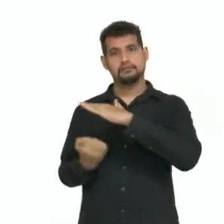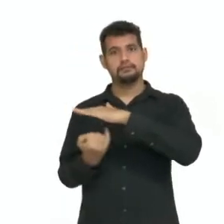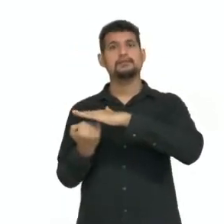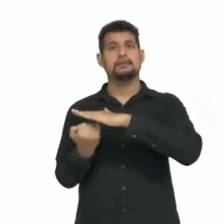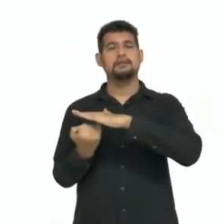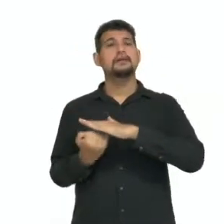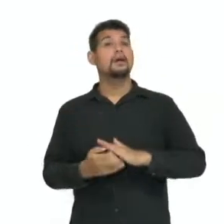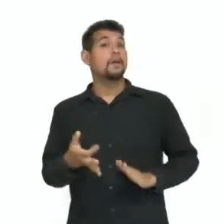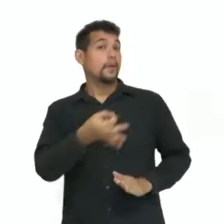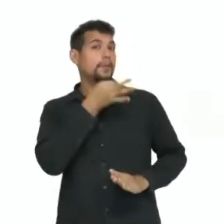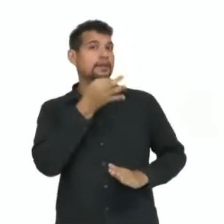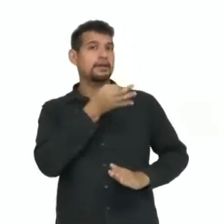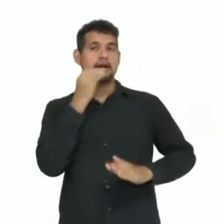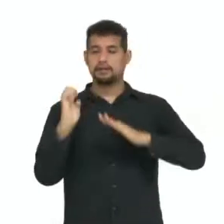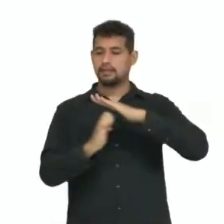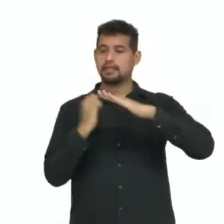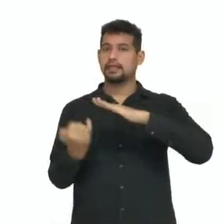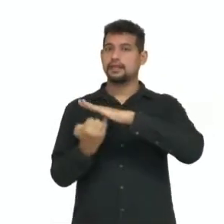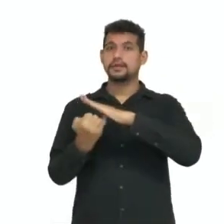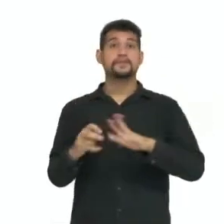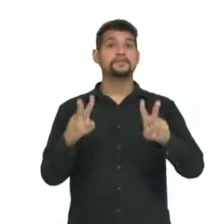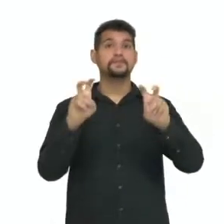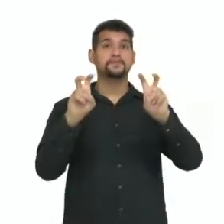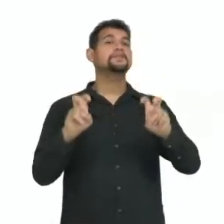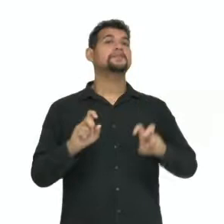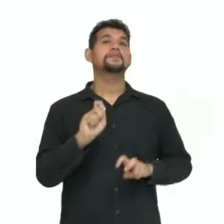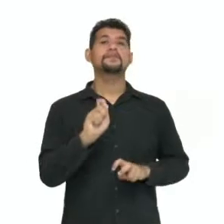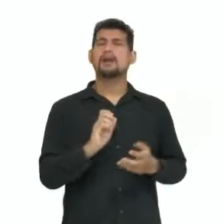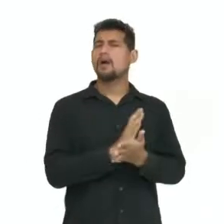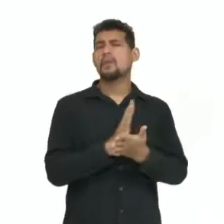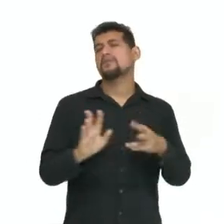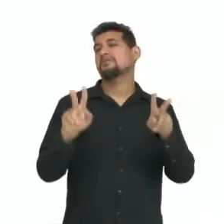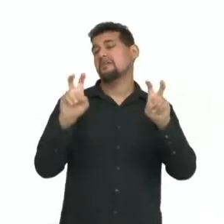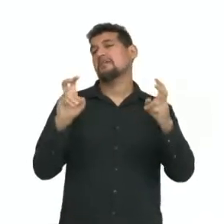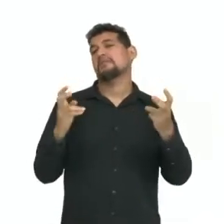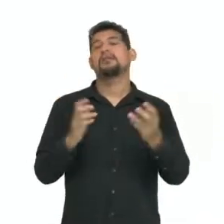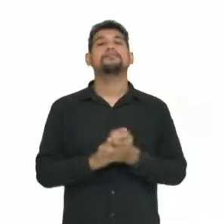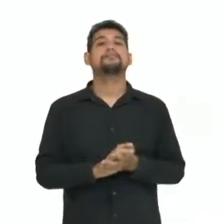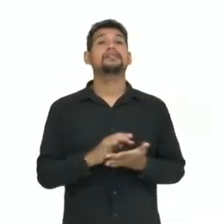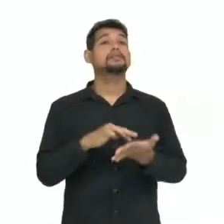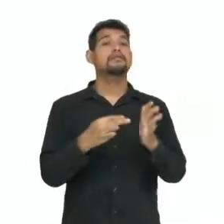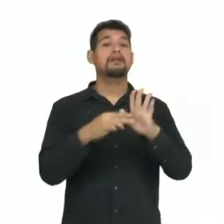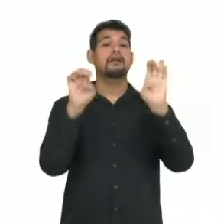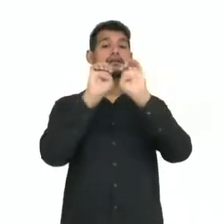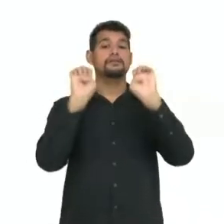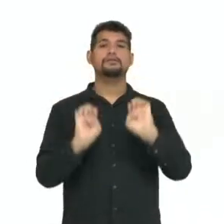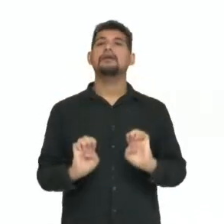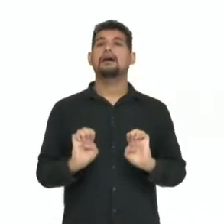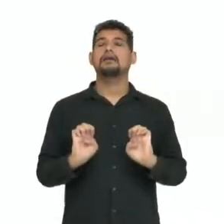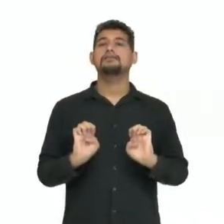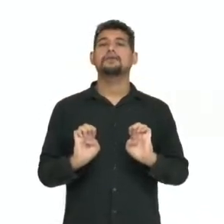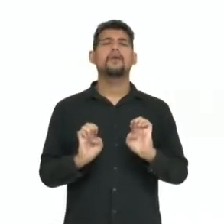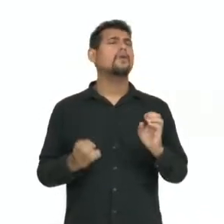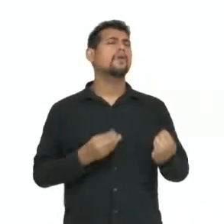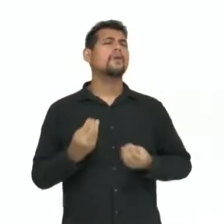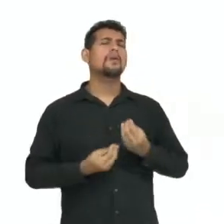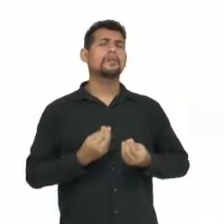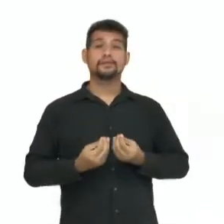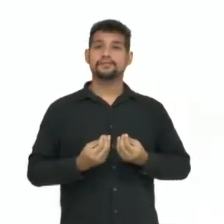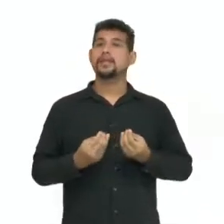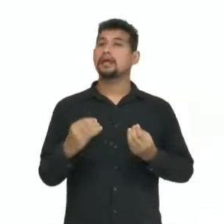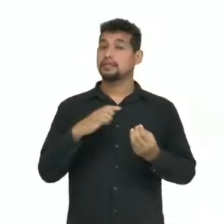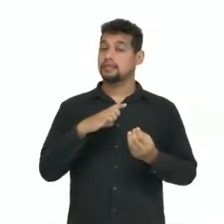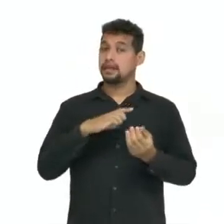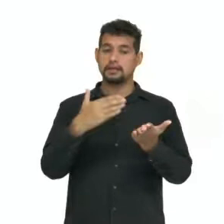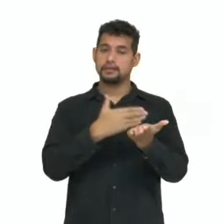essa opinião da instituição a respeito de um determinado assunto é estruturada também em